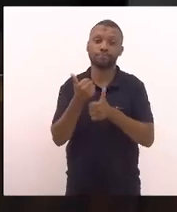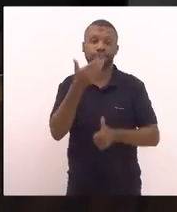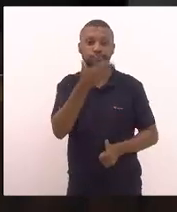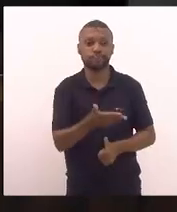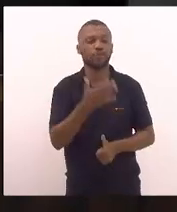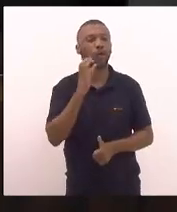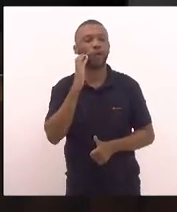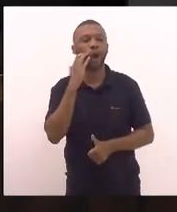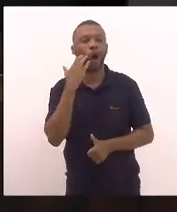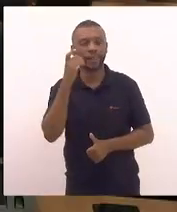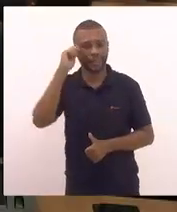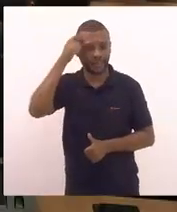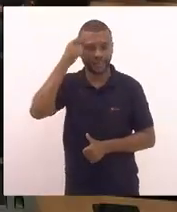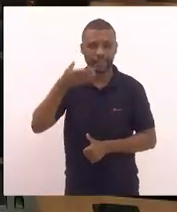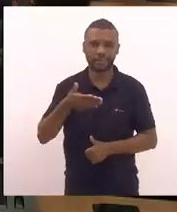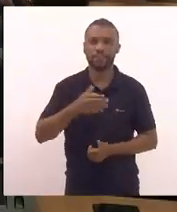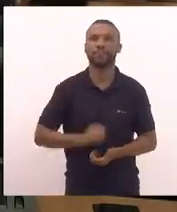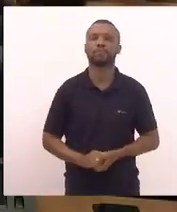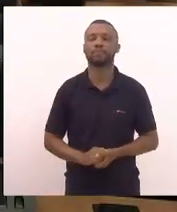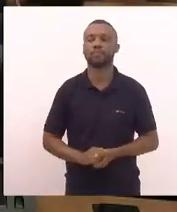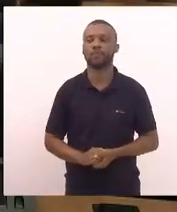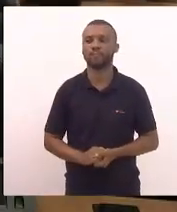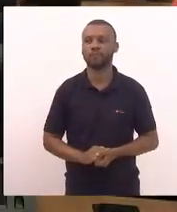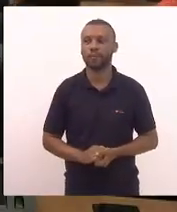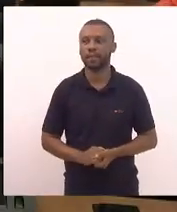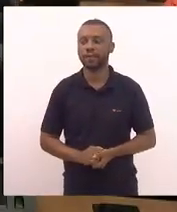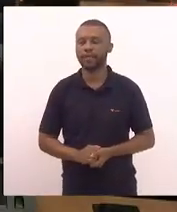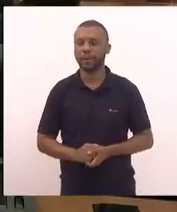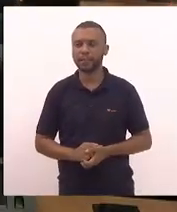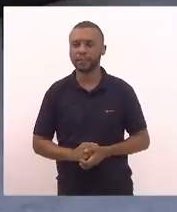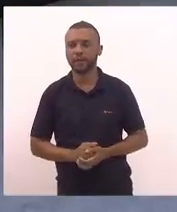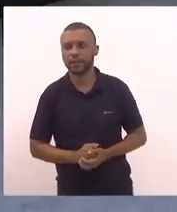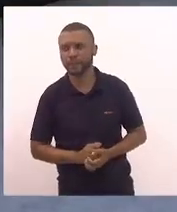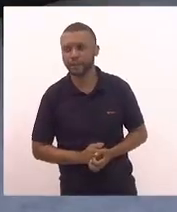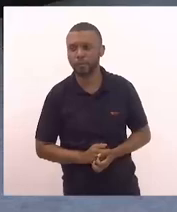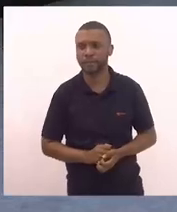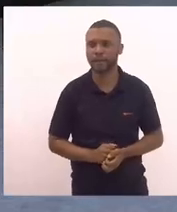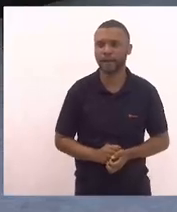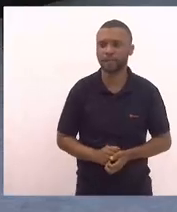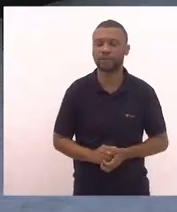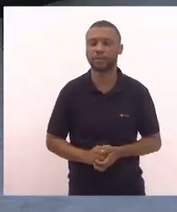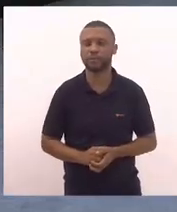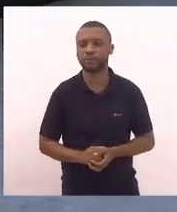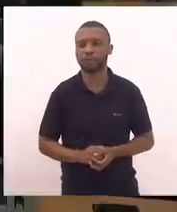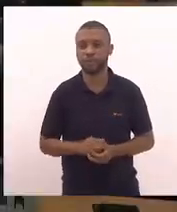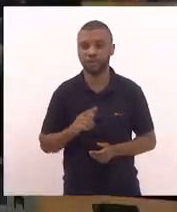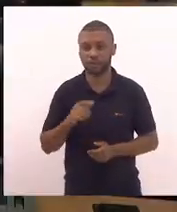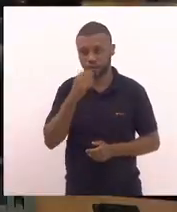Rosa Negra.